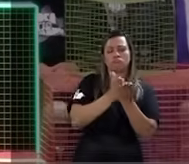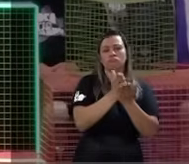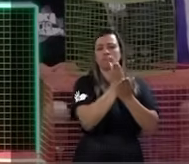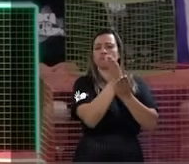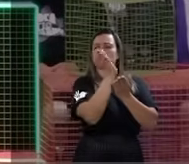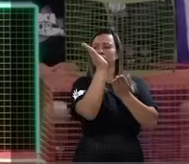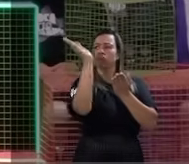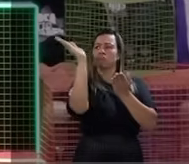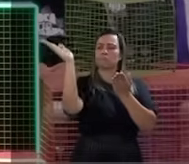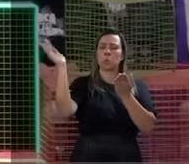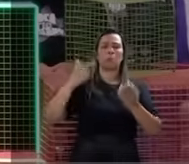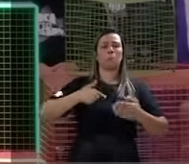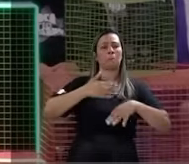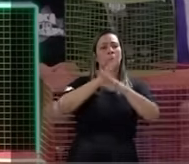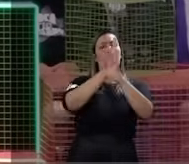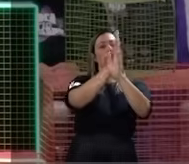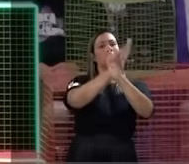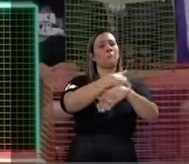longe dos